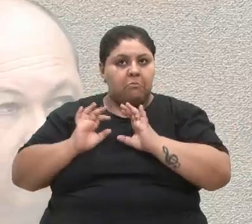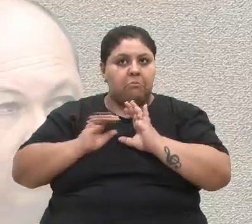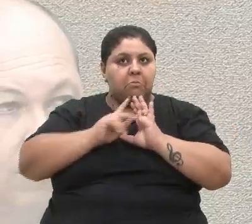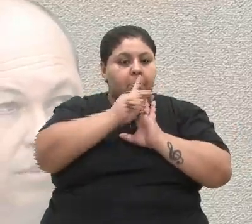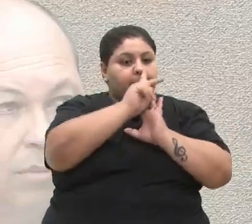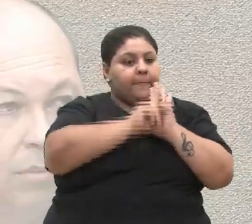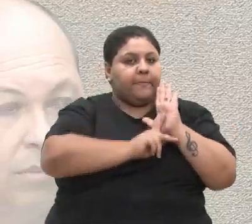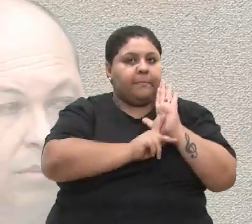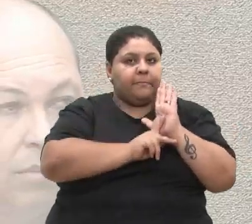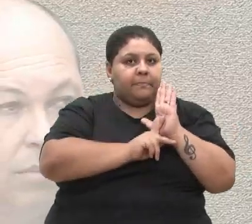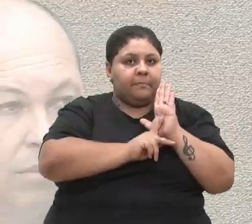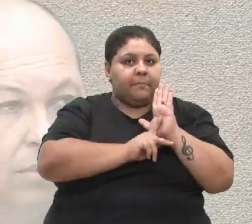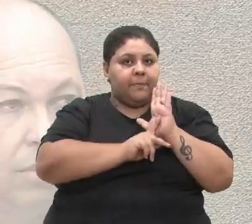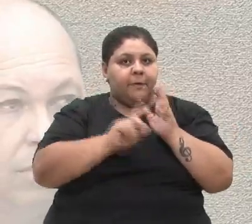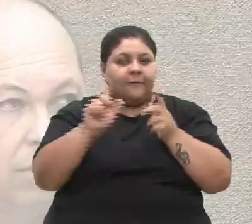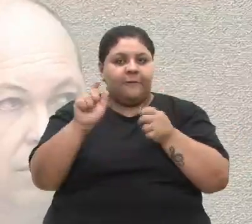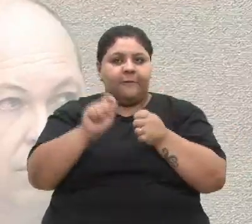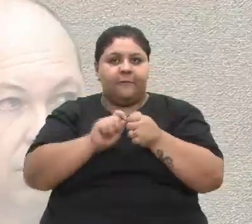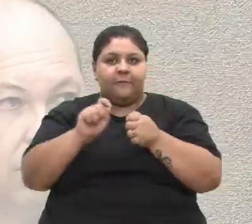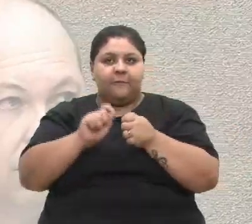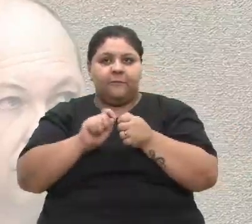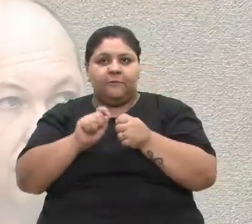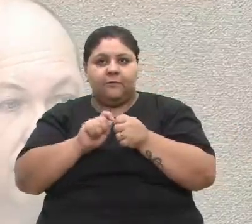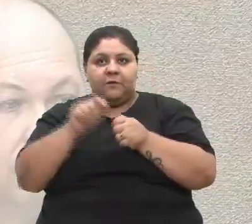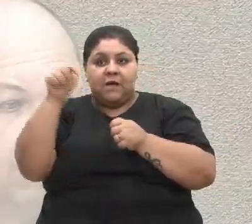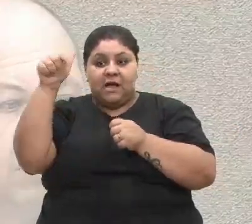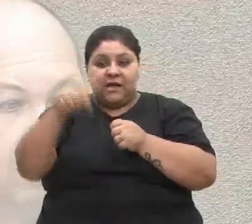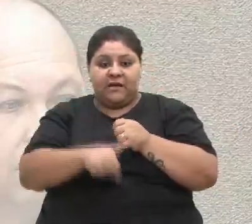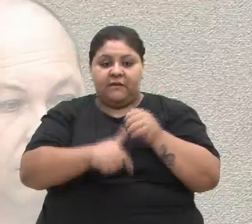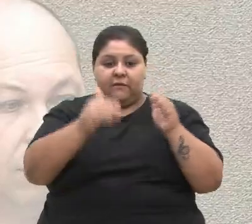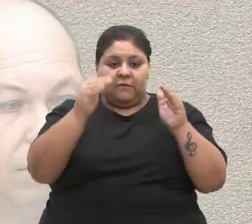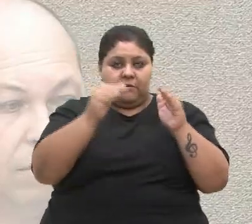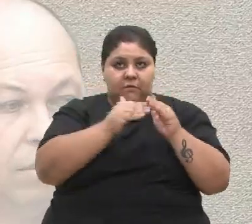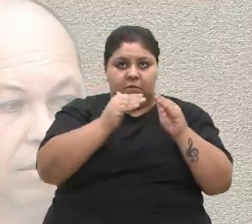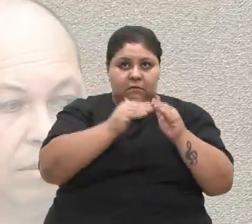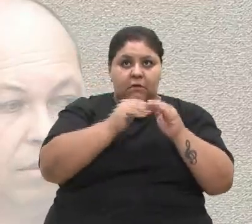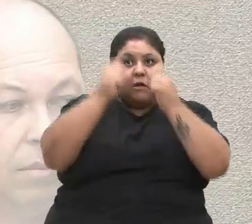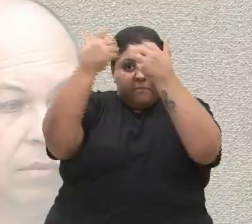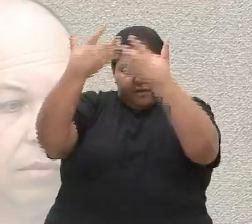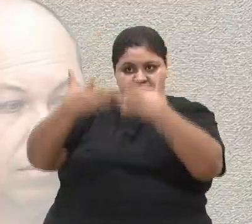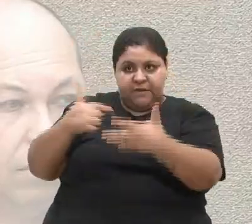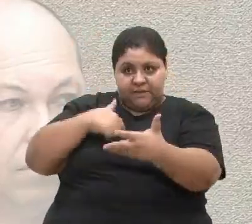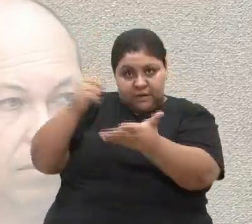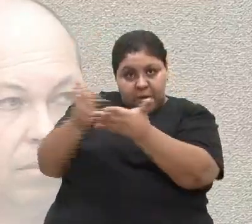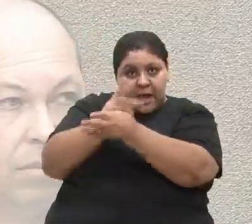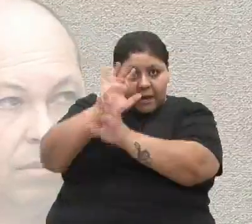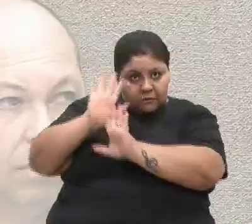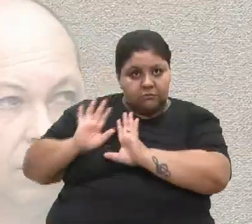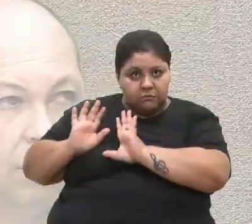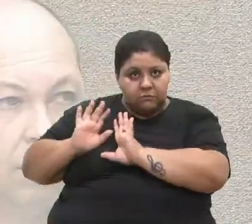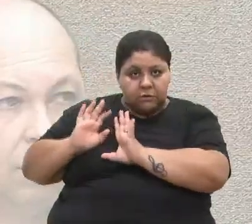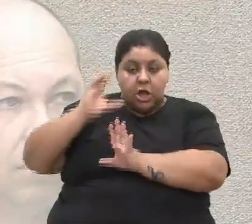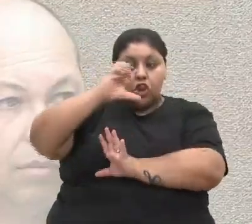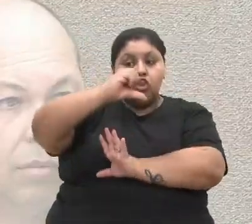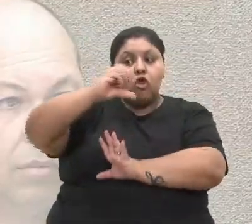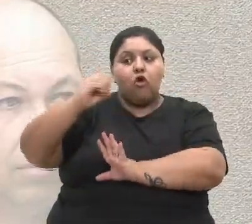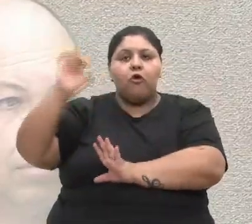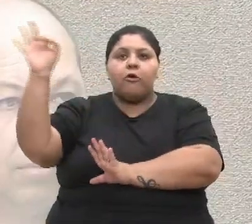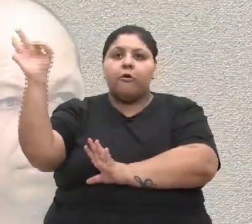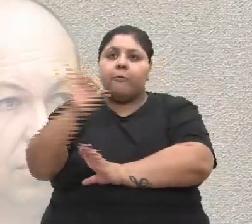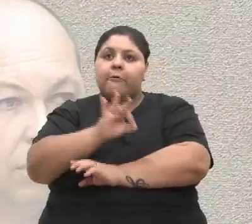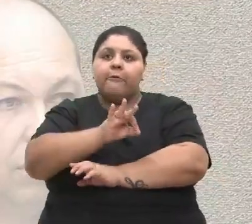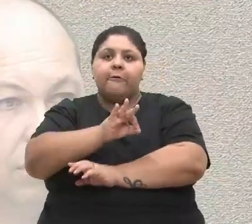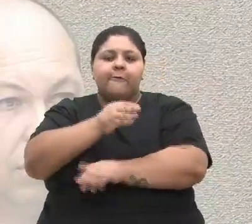projeto que é feito ultimamente nessa casa, e me corrijam os colegas se eu estou errado, 90% bate na